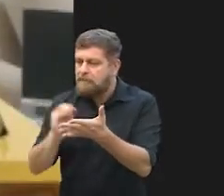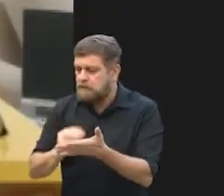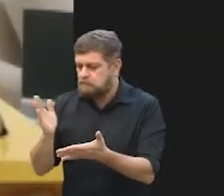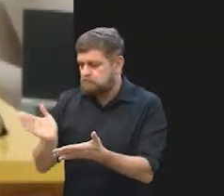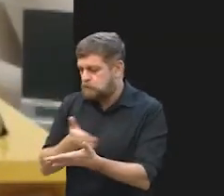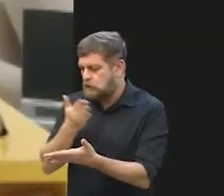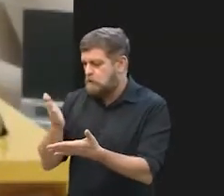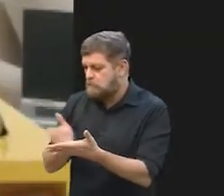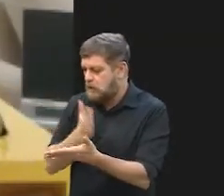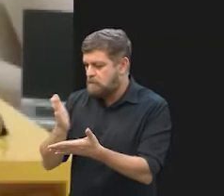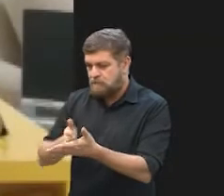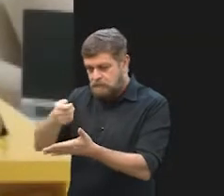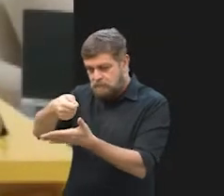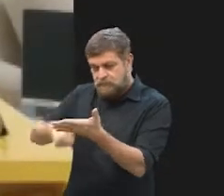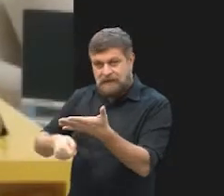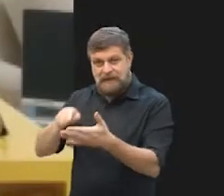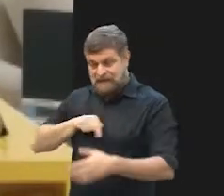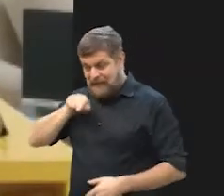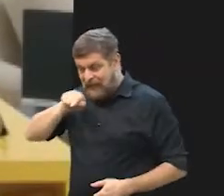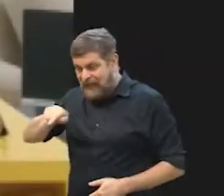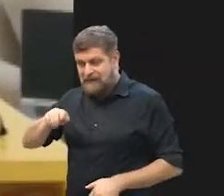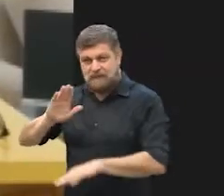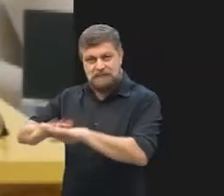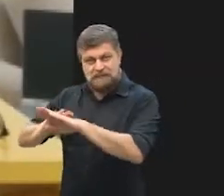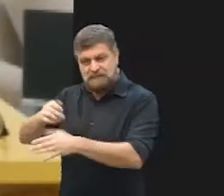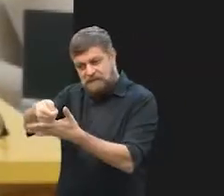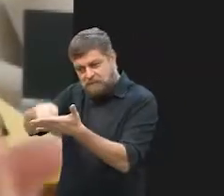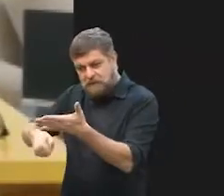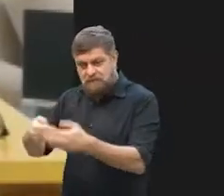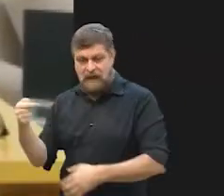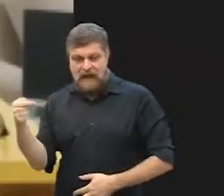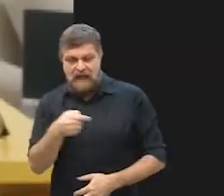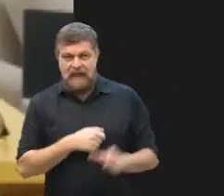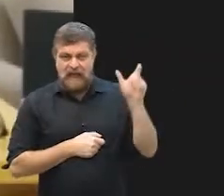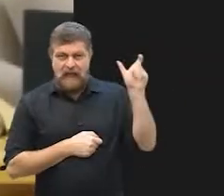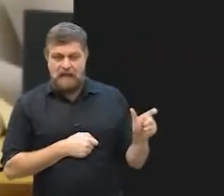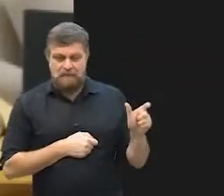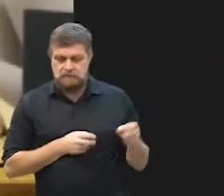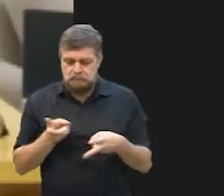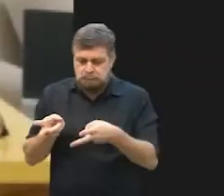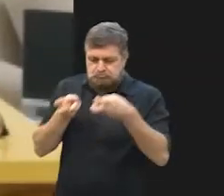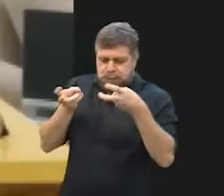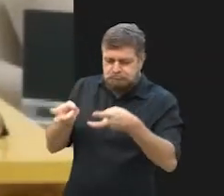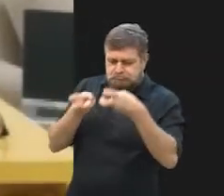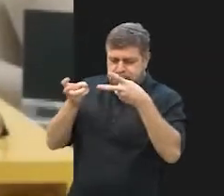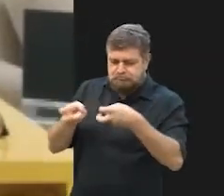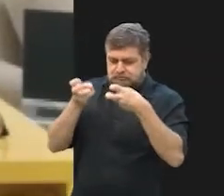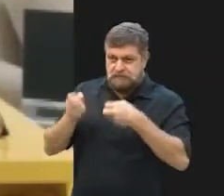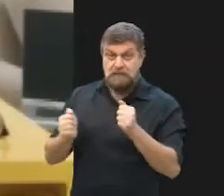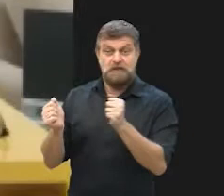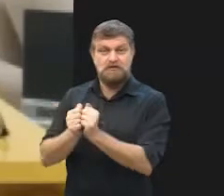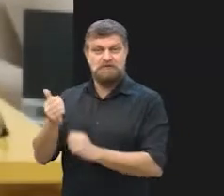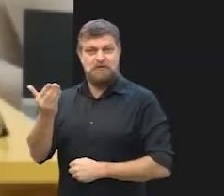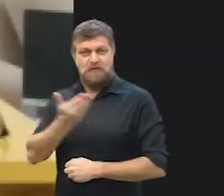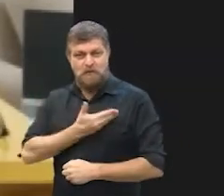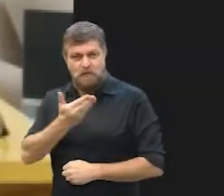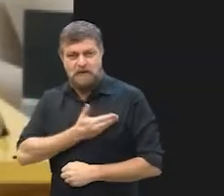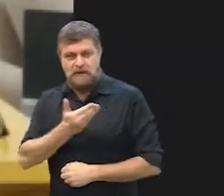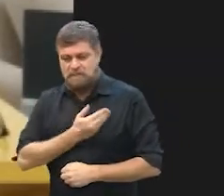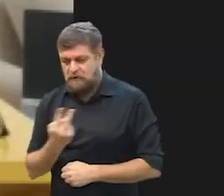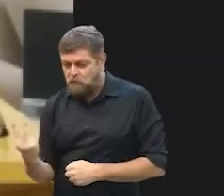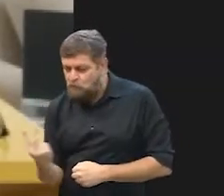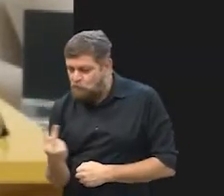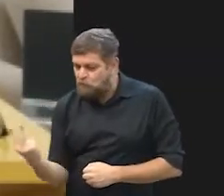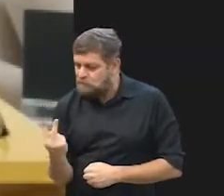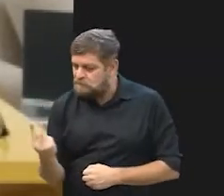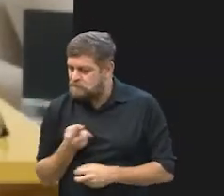em um momento, quem escreve a história é ela, no outro momento é esse narrador que observa ela junto com seu amigo e suas